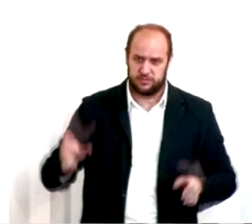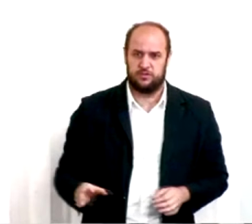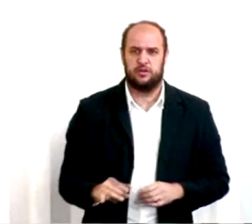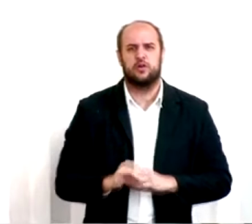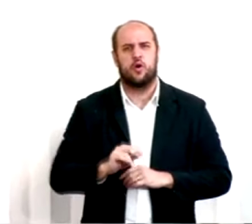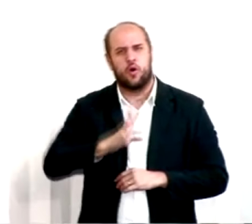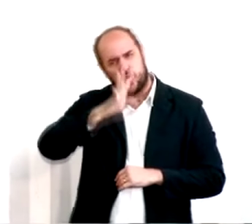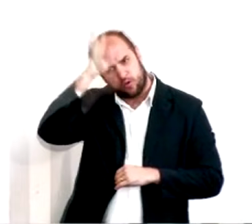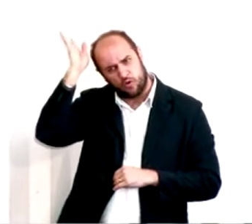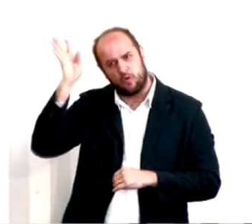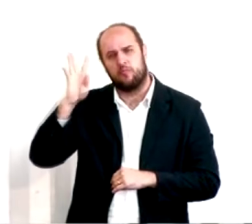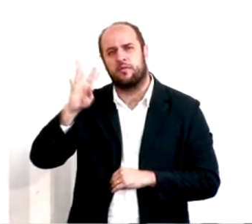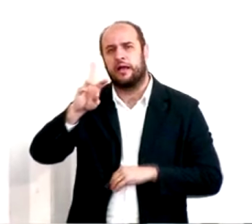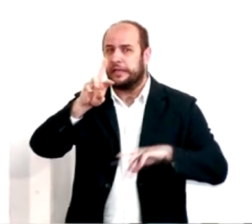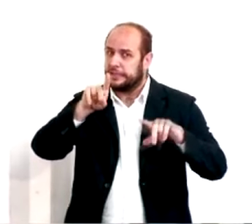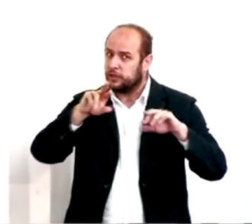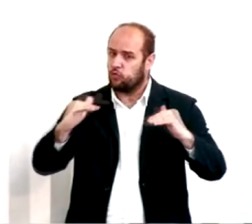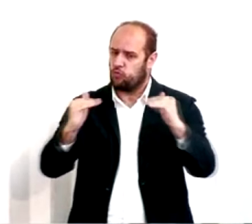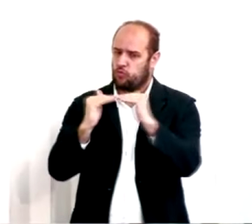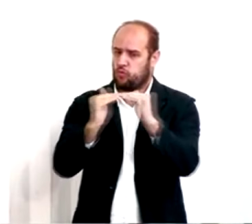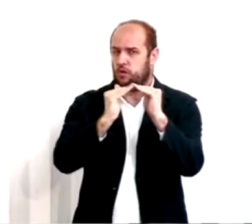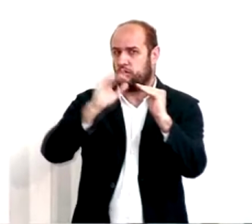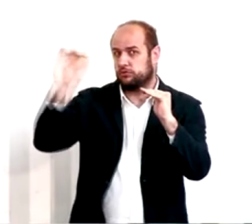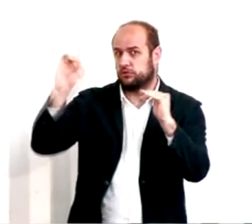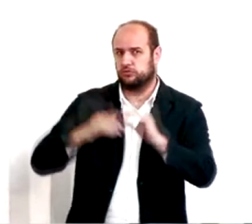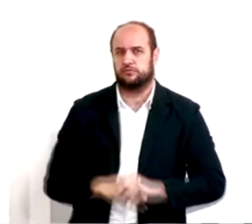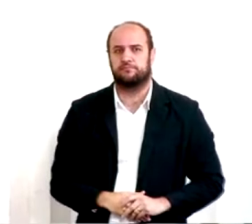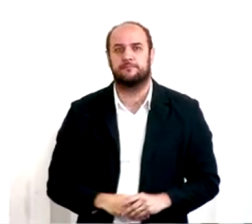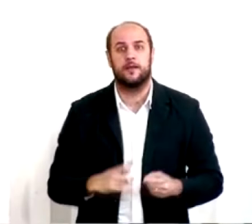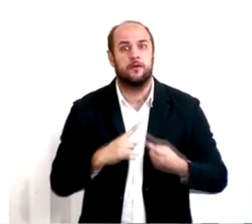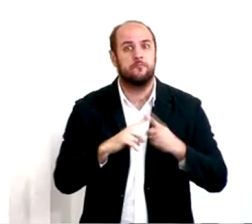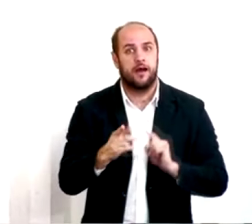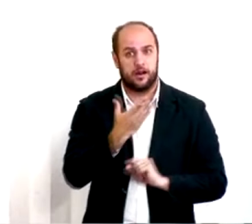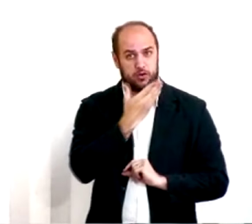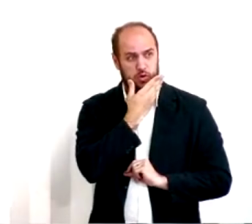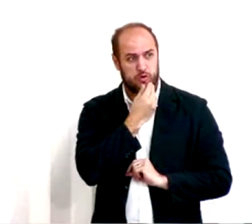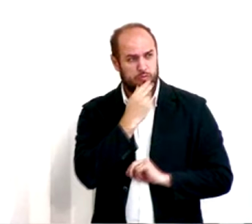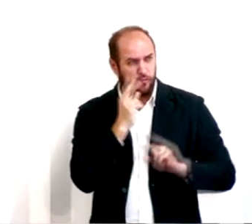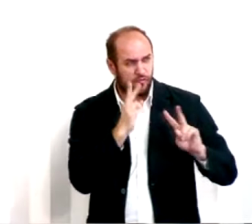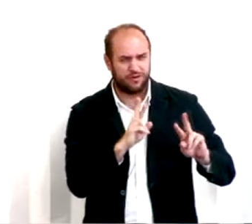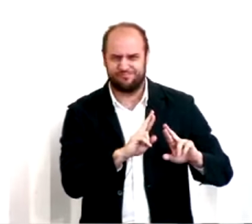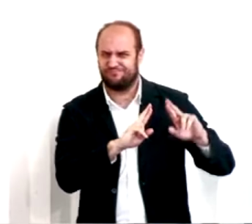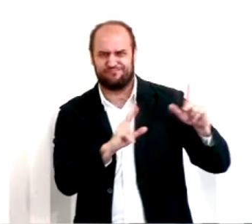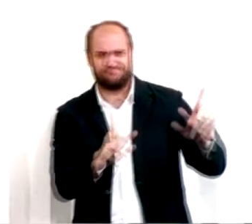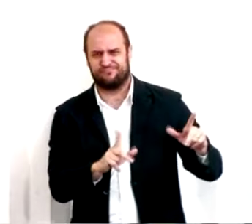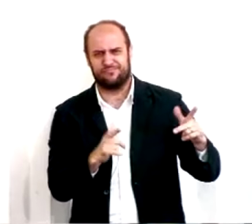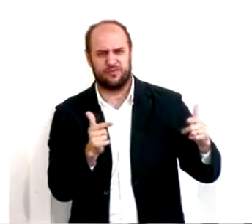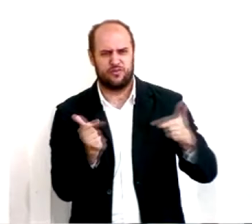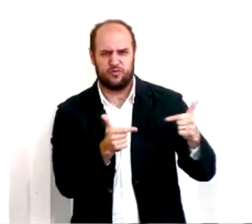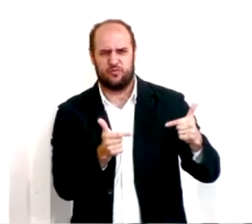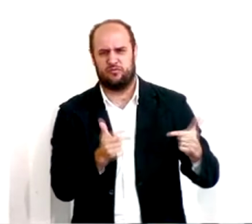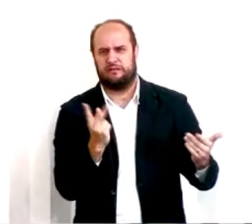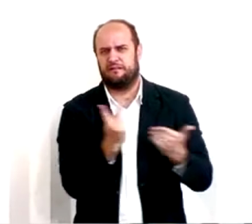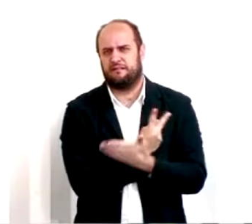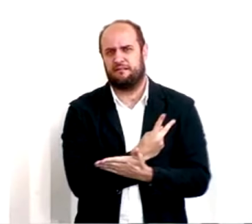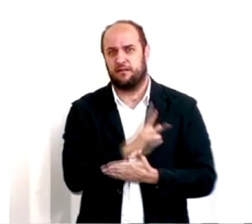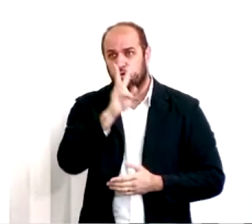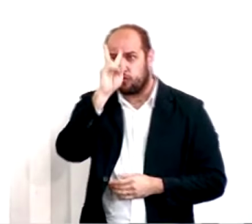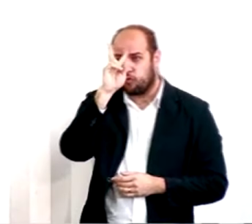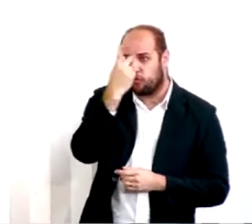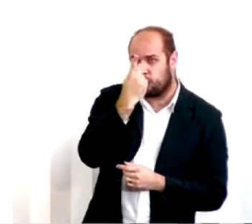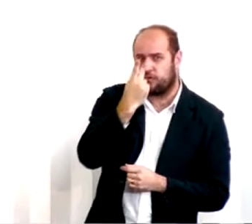tinha características de divindade mas quando o Paulo prega o evangelho para Sérgio Paulo e quando ele se converte não é